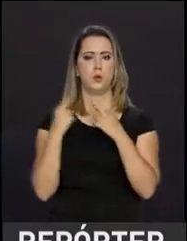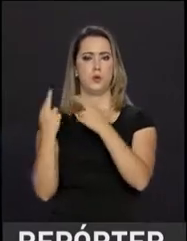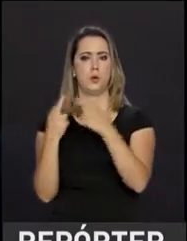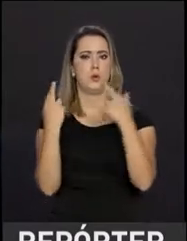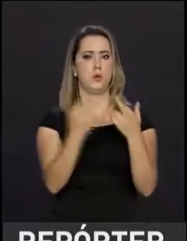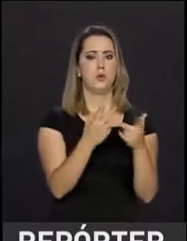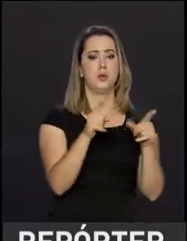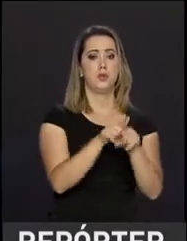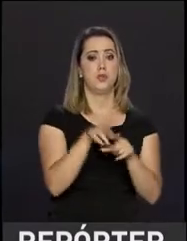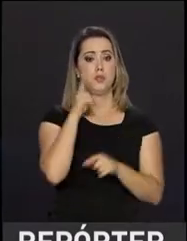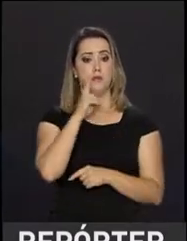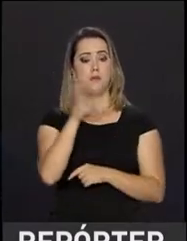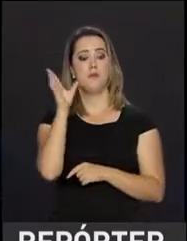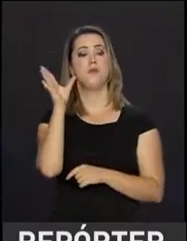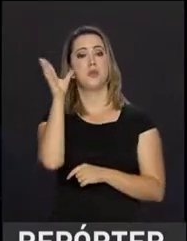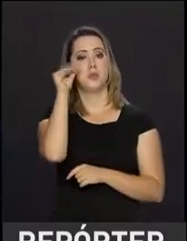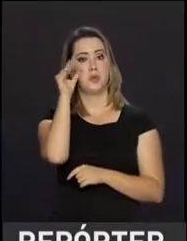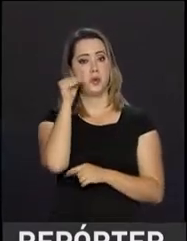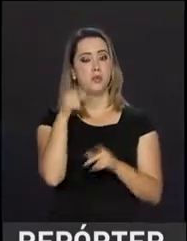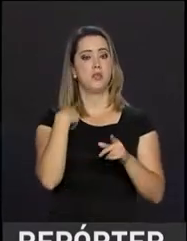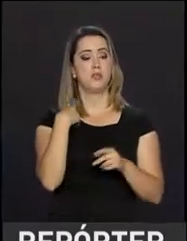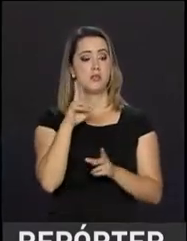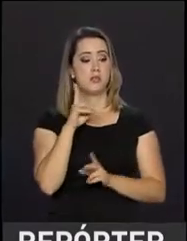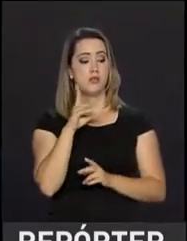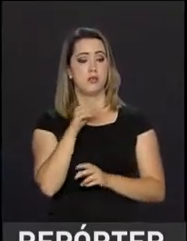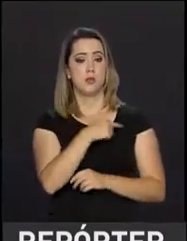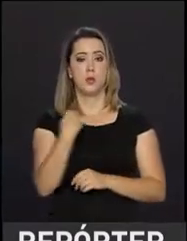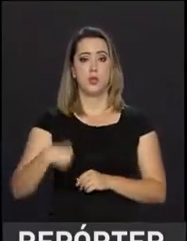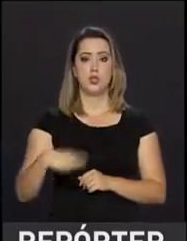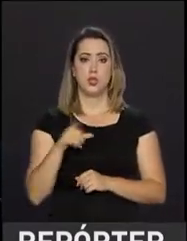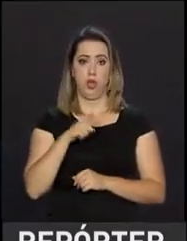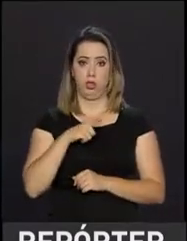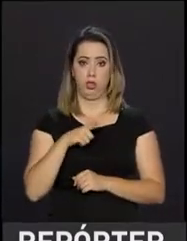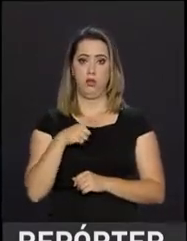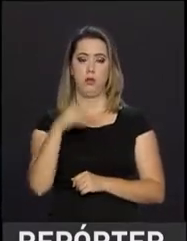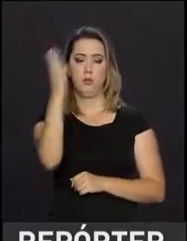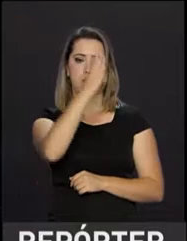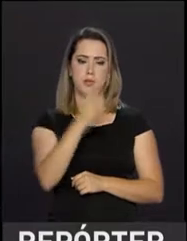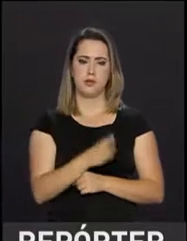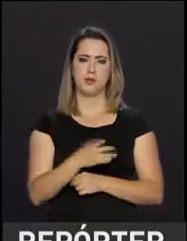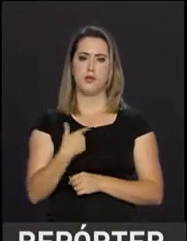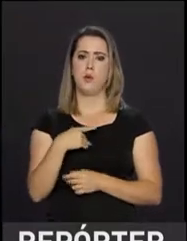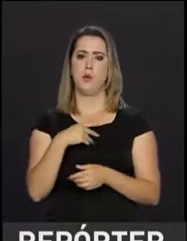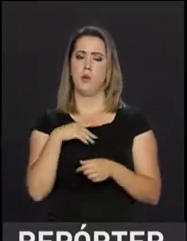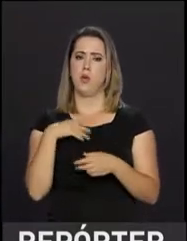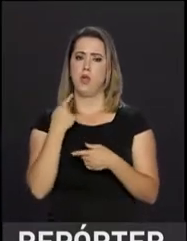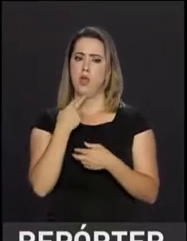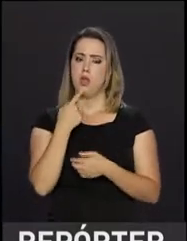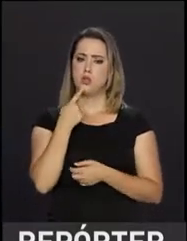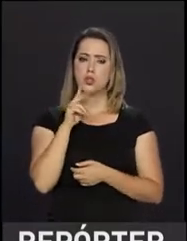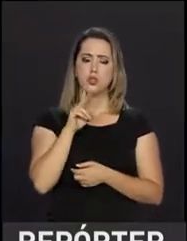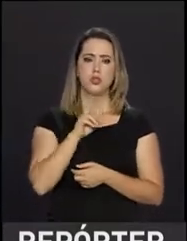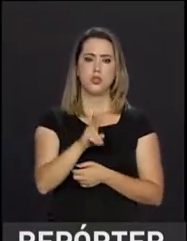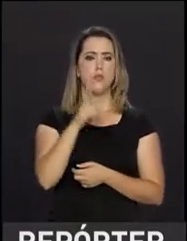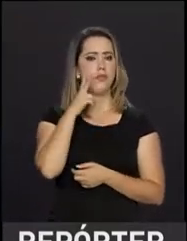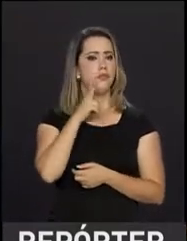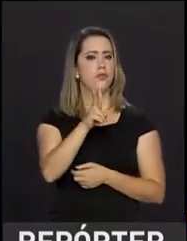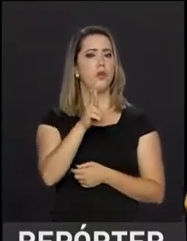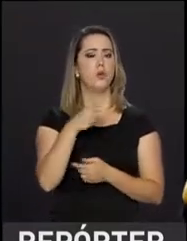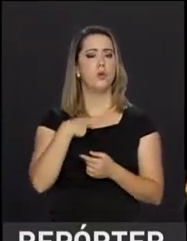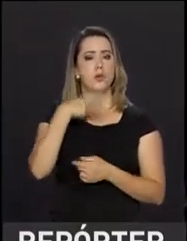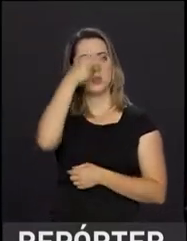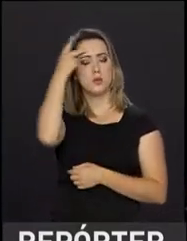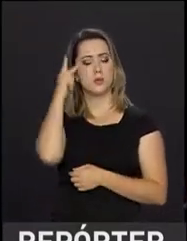extraordinária que a china dá ao nosso país e os comentários vários nestas reuniões que tivemos foi exatamente a